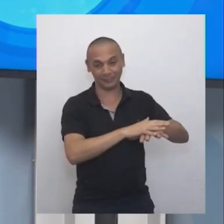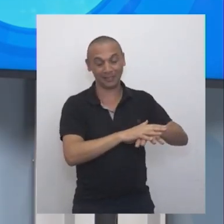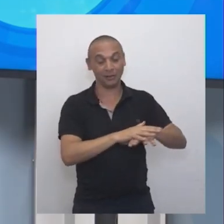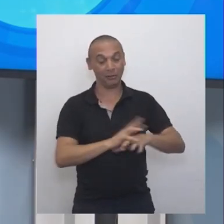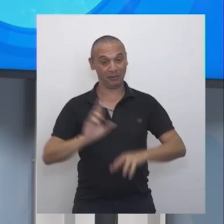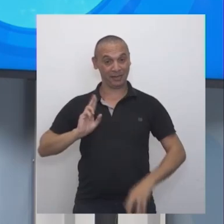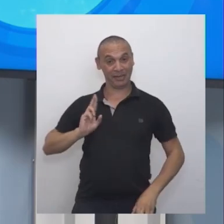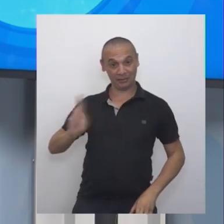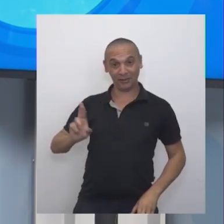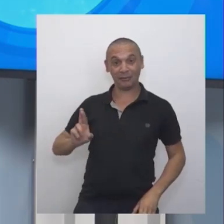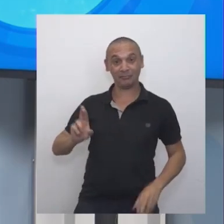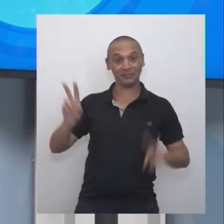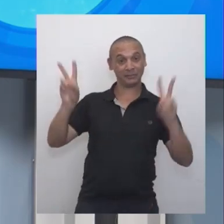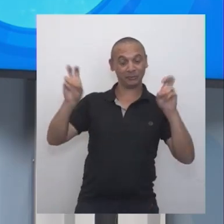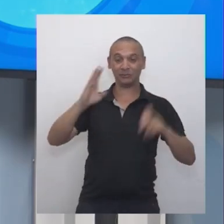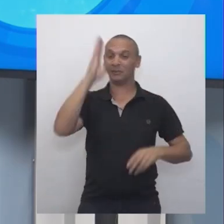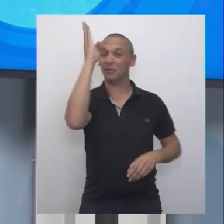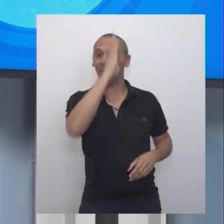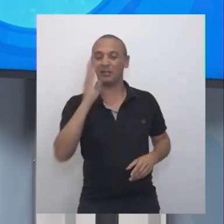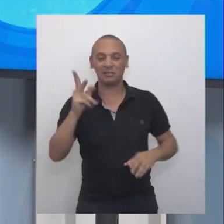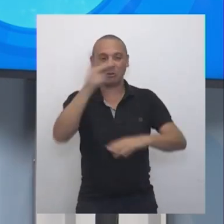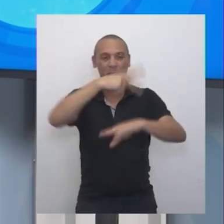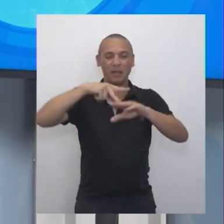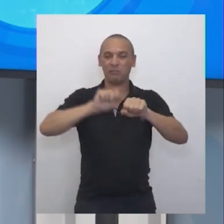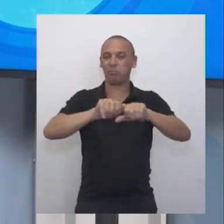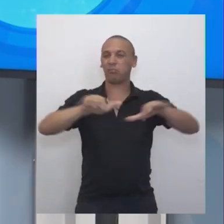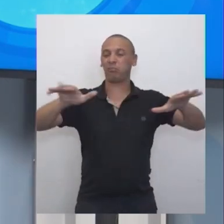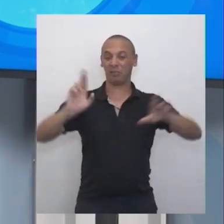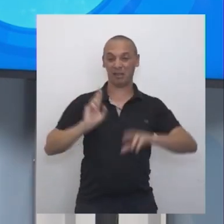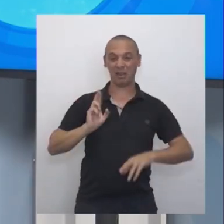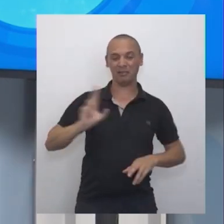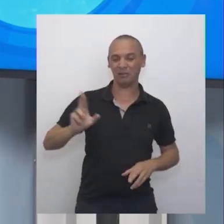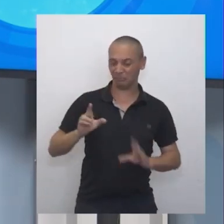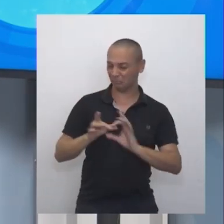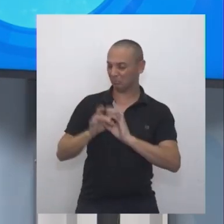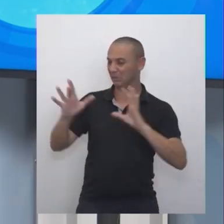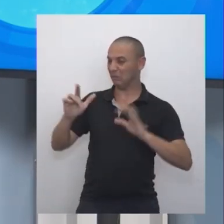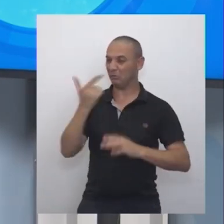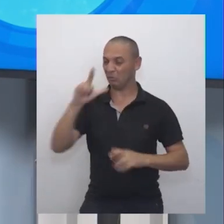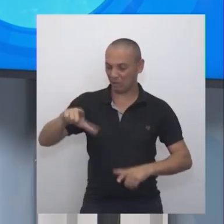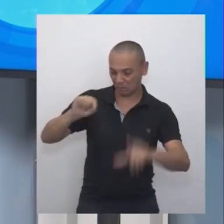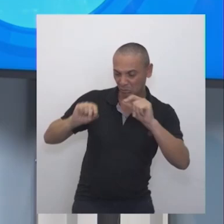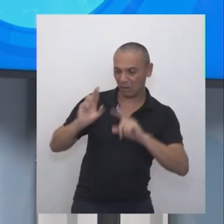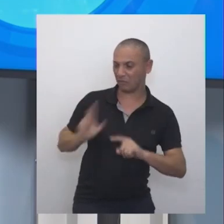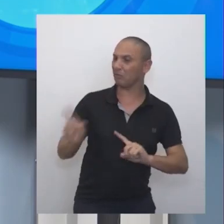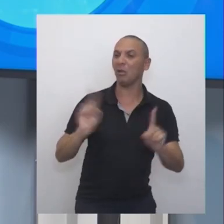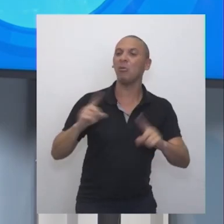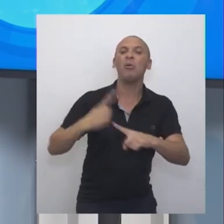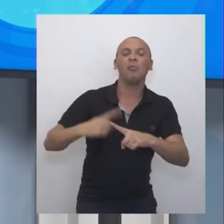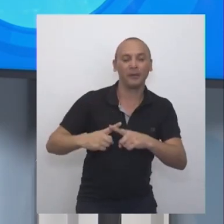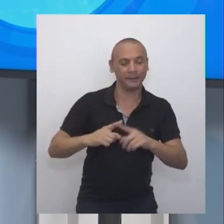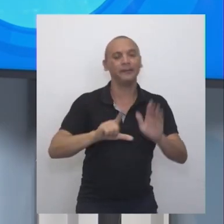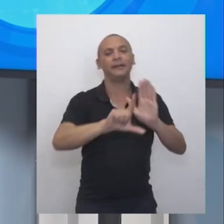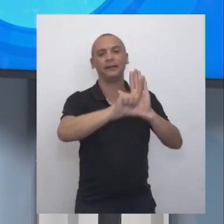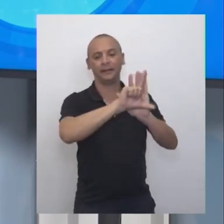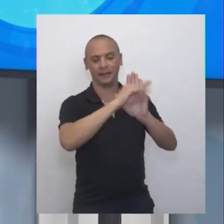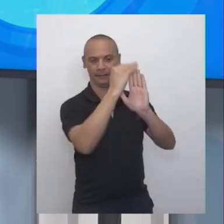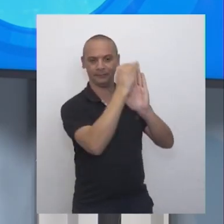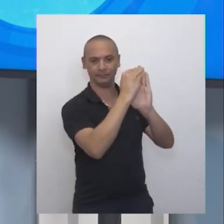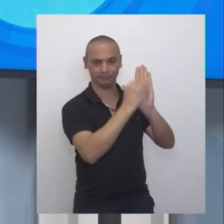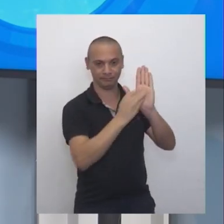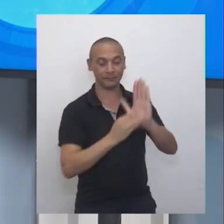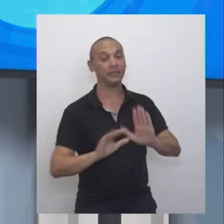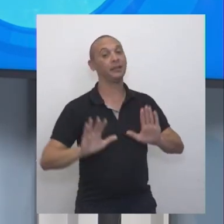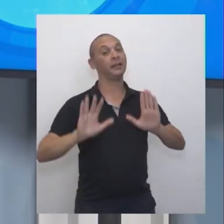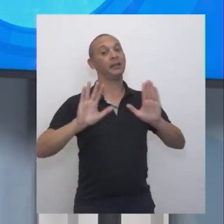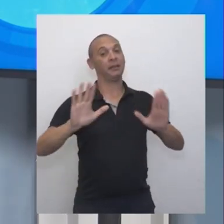por religião, o Brasil sendo um país tão abrangente nesse tema, por que não tem liberdade de crença? Existem sim leis que regulamentam isso,